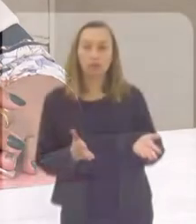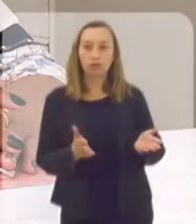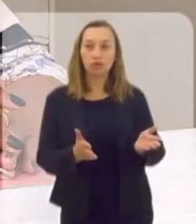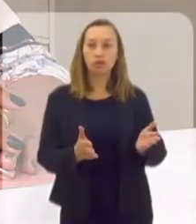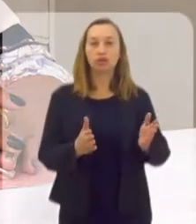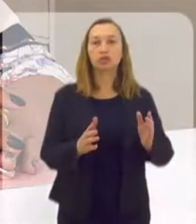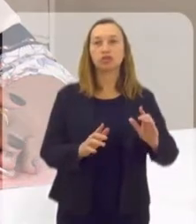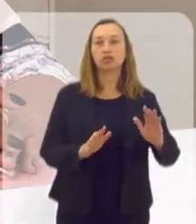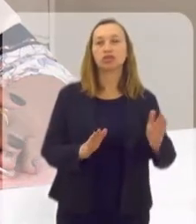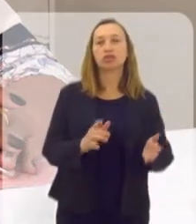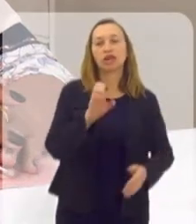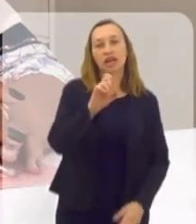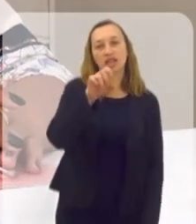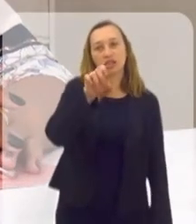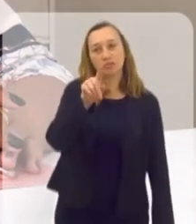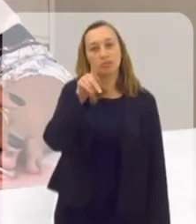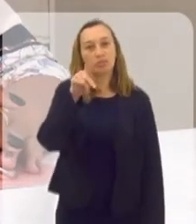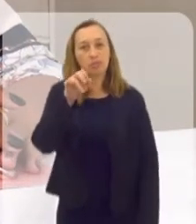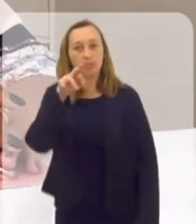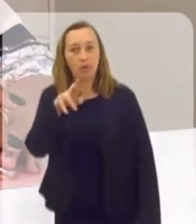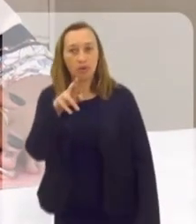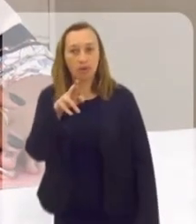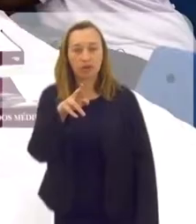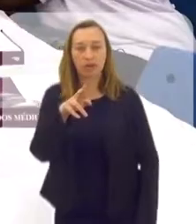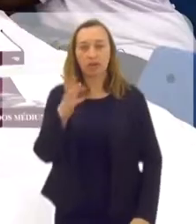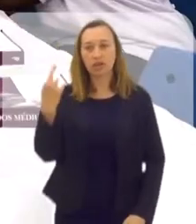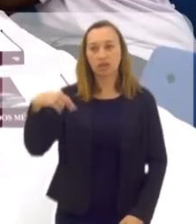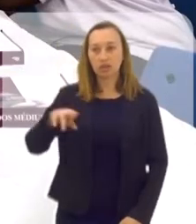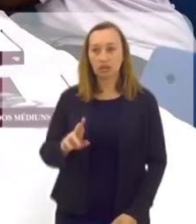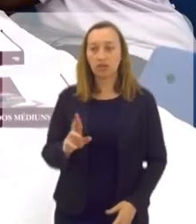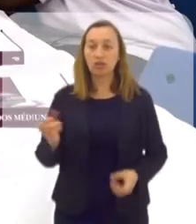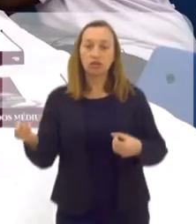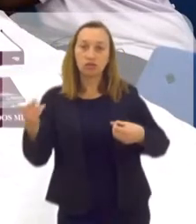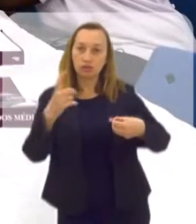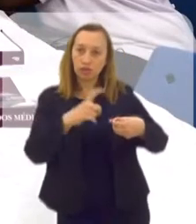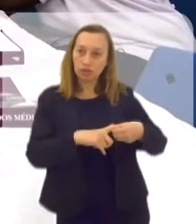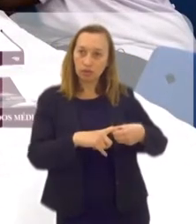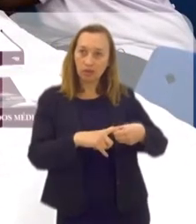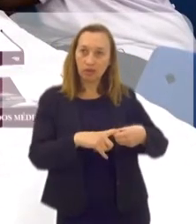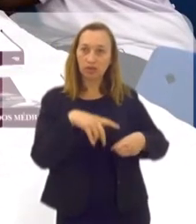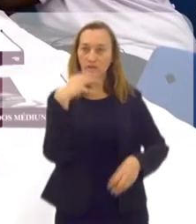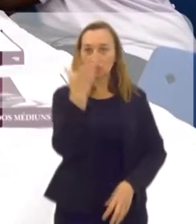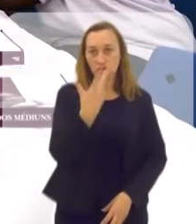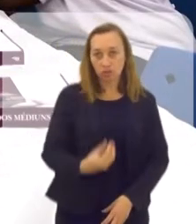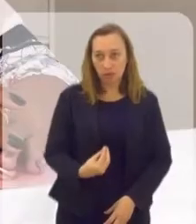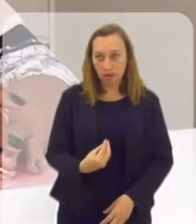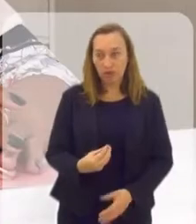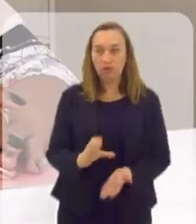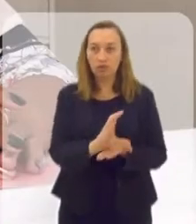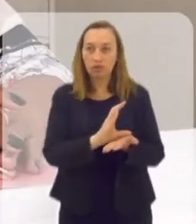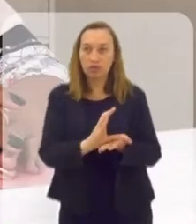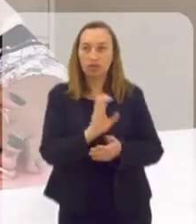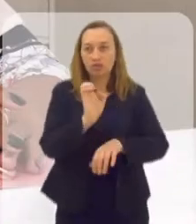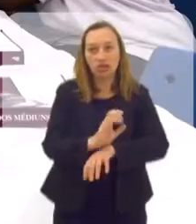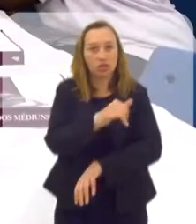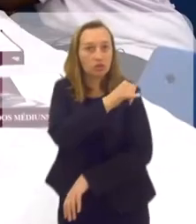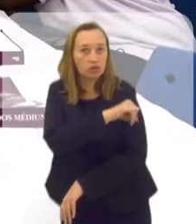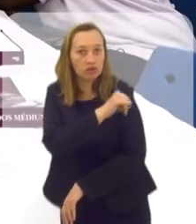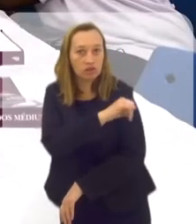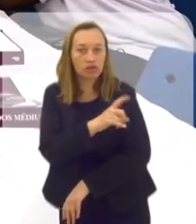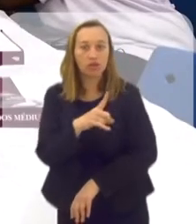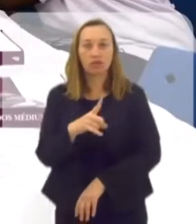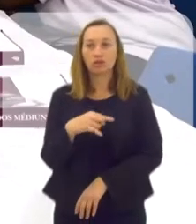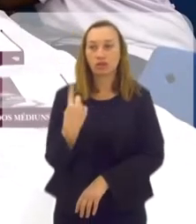O programa Expo Religião de hoje está de volta aqui, no Conselho Espírita do Estado do Rio de Janeiro.